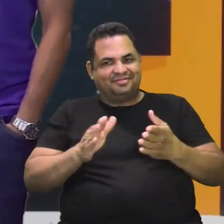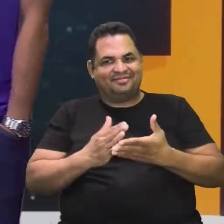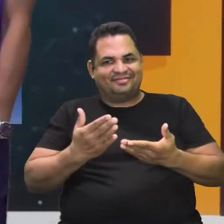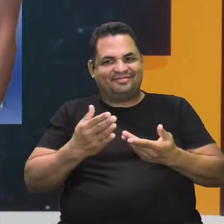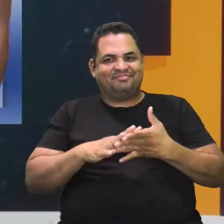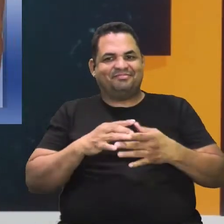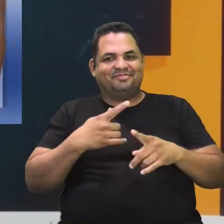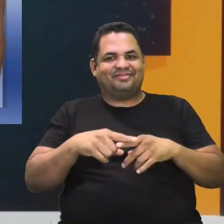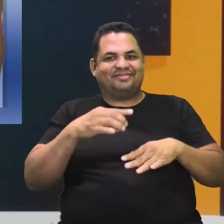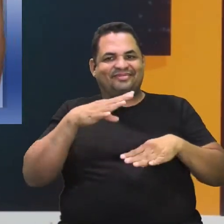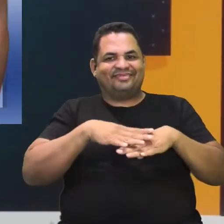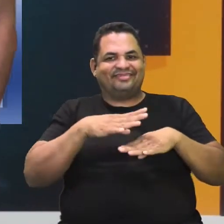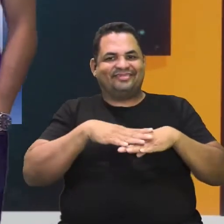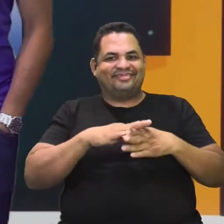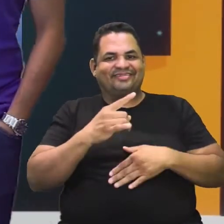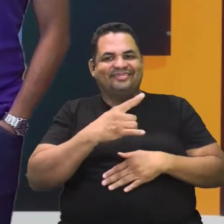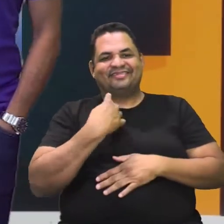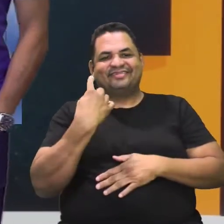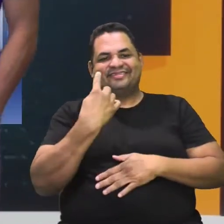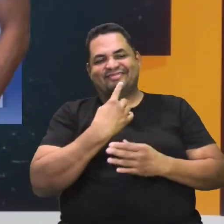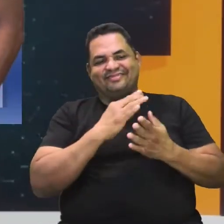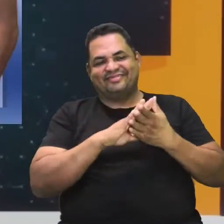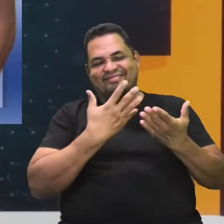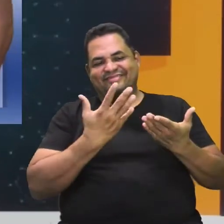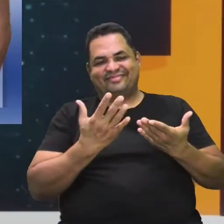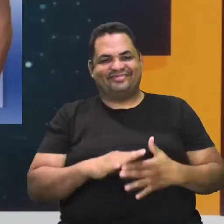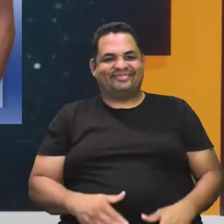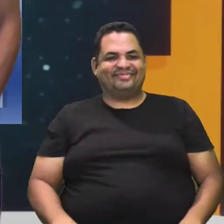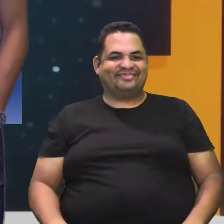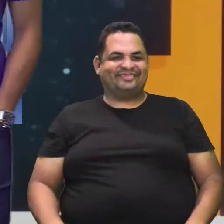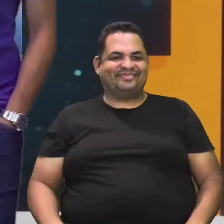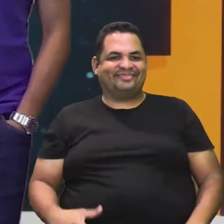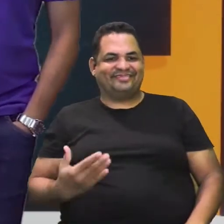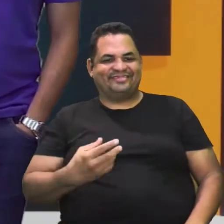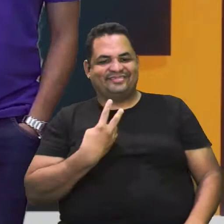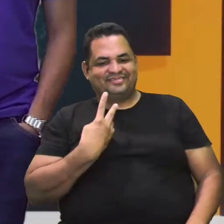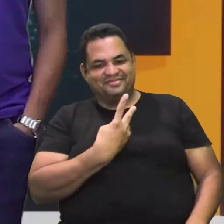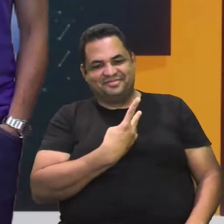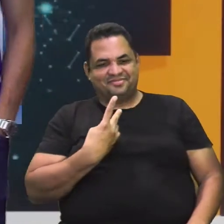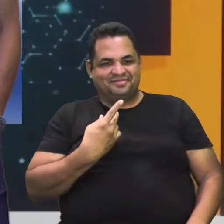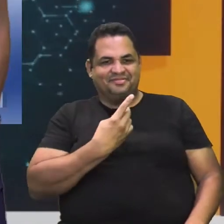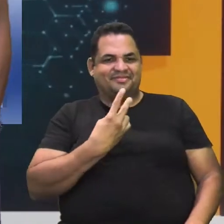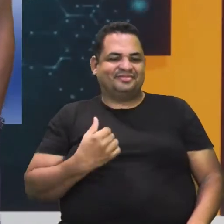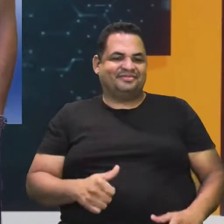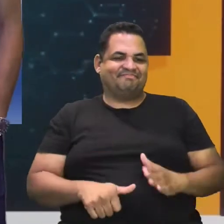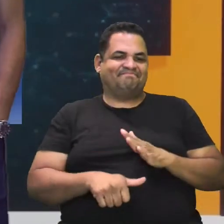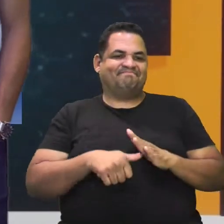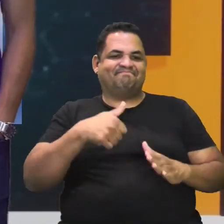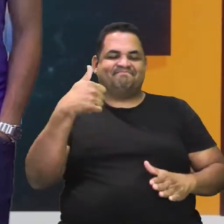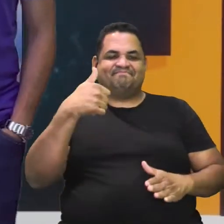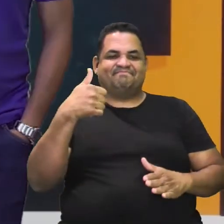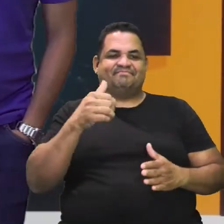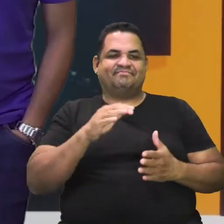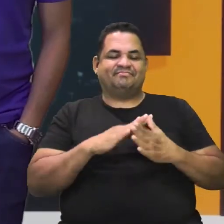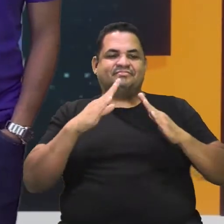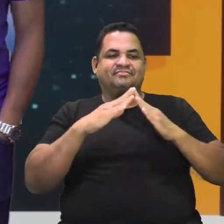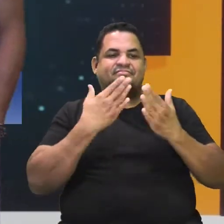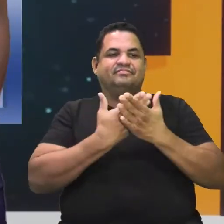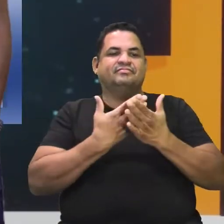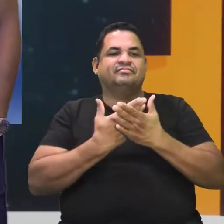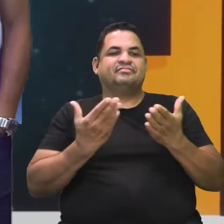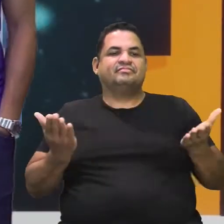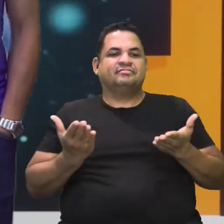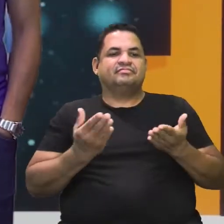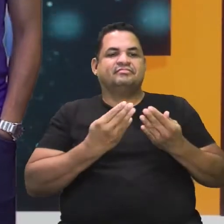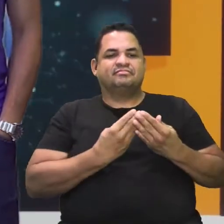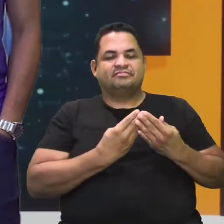até porque matemática a gente se entende. É importante que ficamos ali os primeiros colocados, né? Então essa escola da aula de